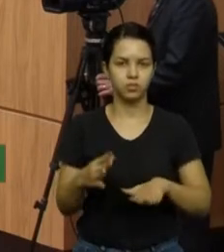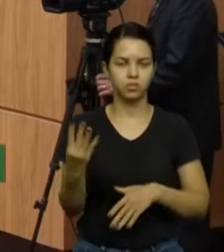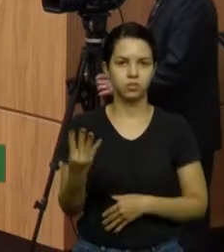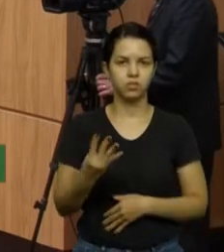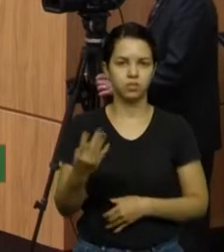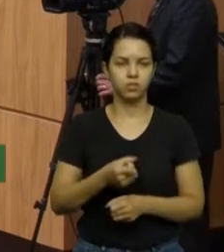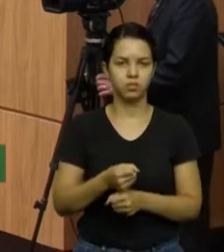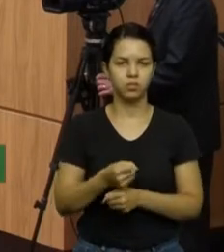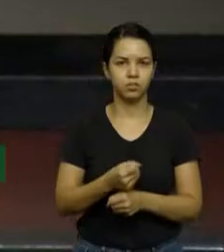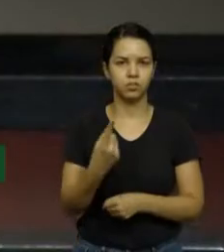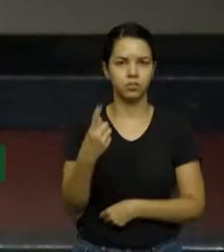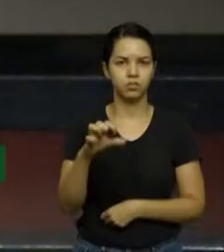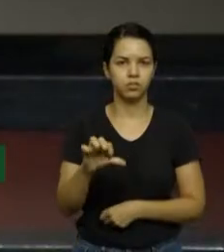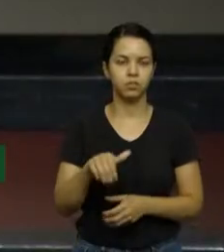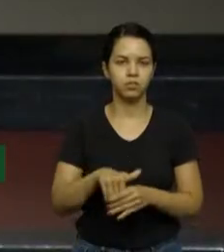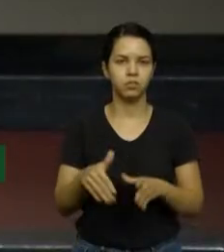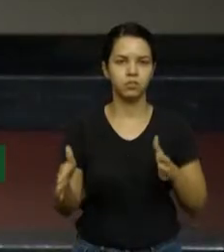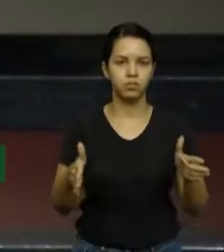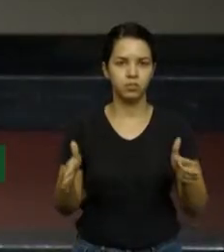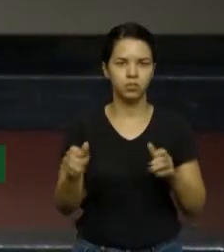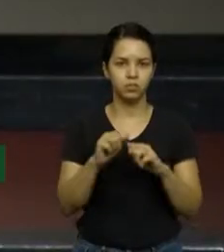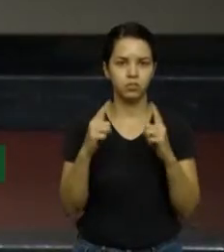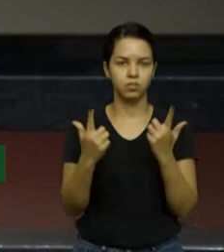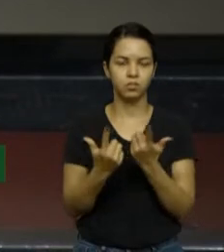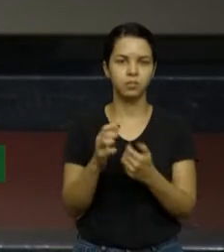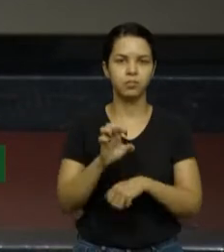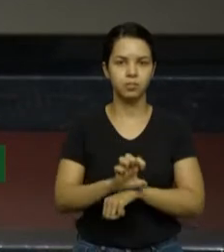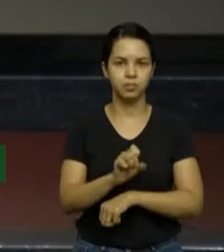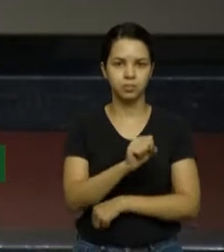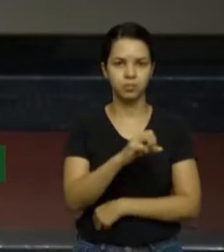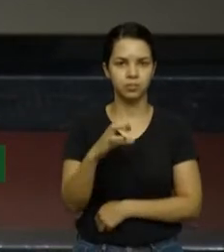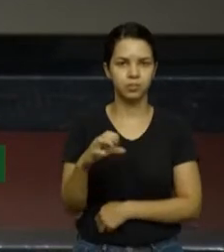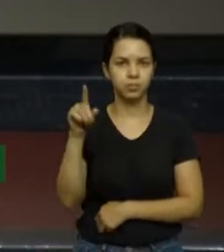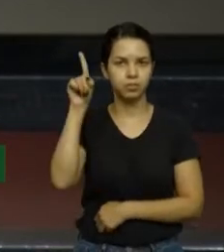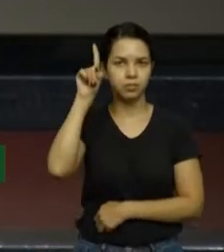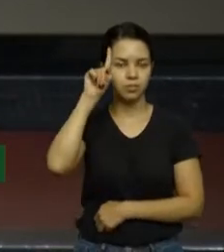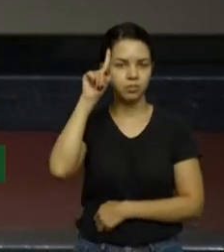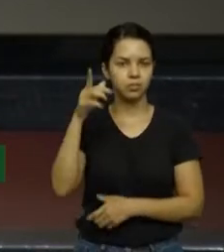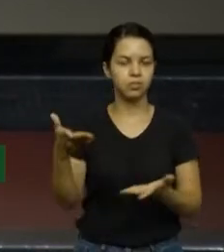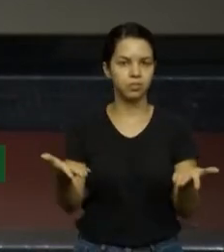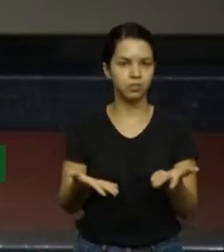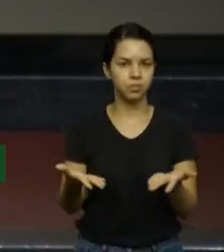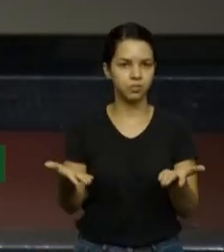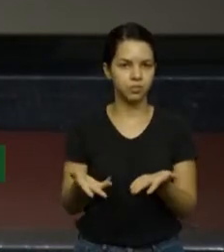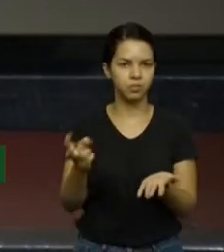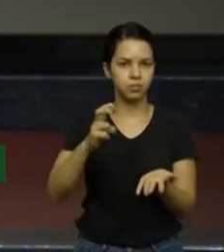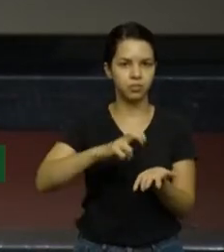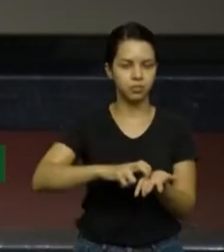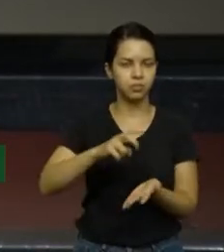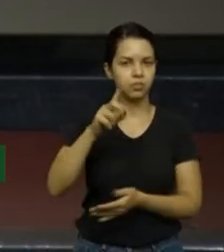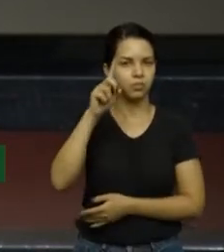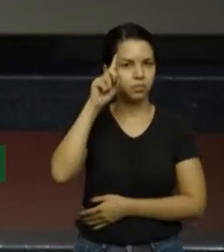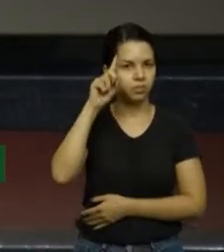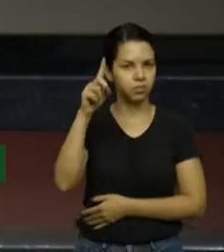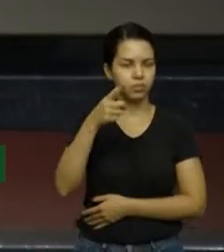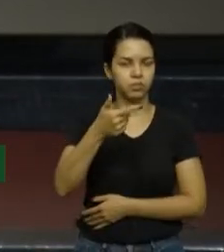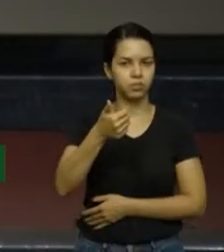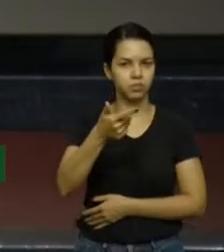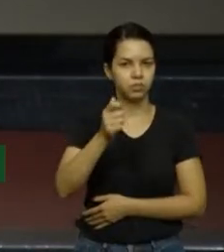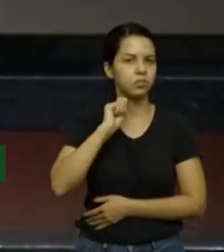da 19ª legislatura da Assembleia Legislativa do Estado de Santa Catarina, que foi realizado hoje pela manhã, dia 12, de abril,